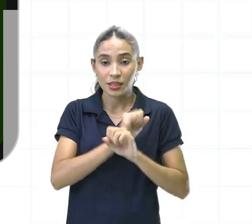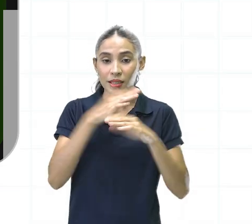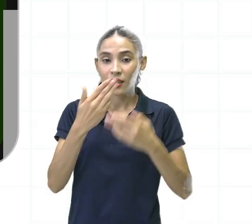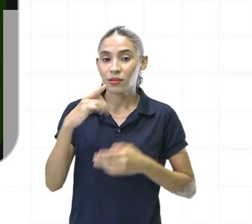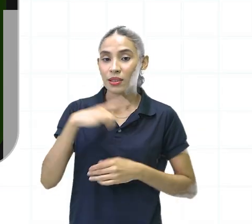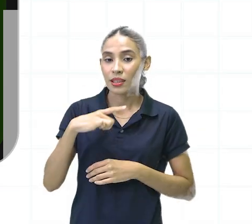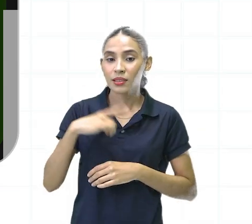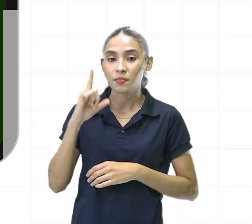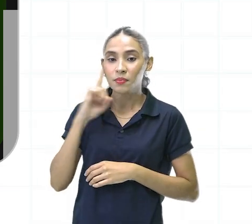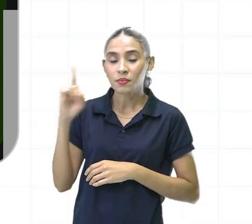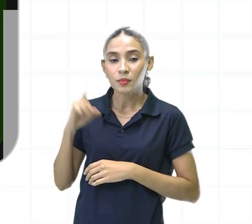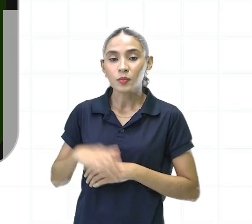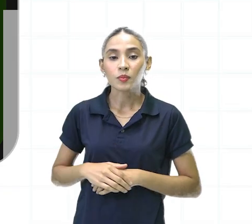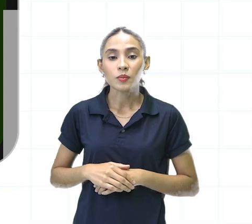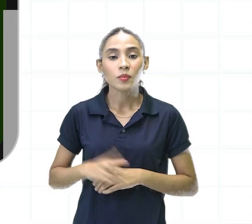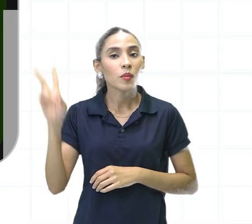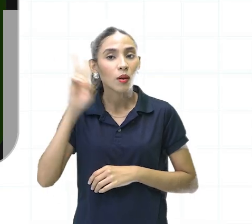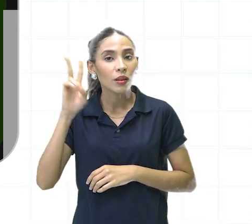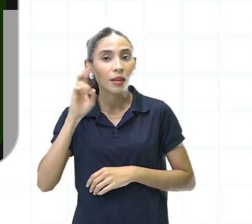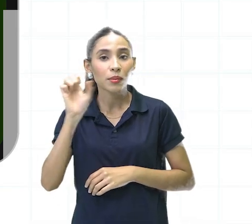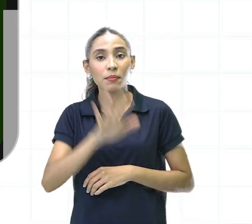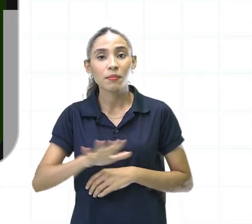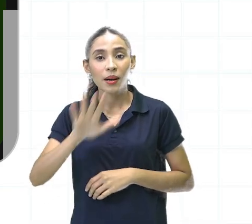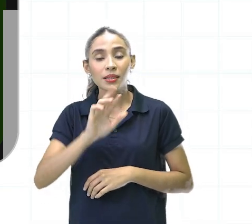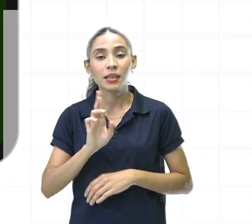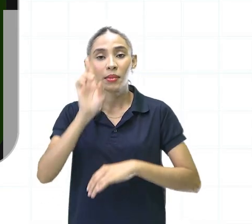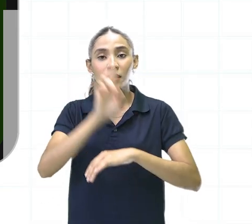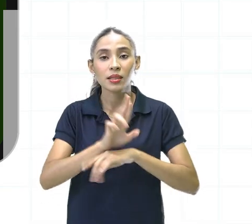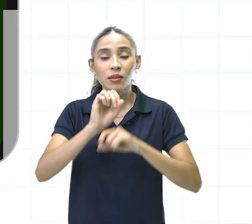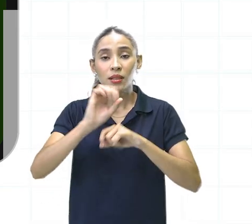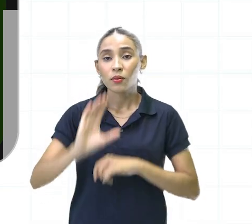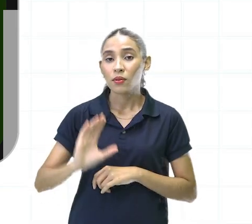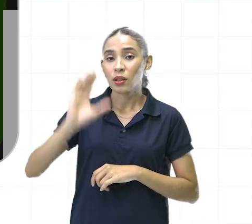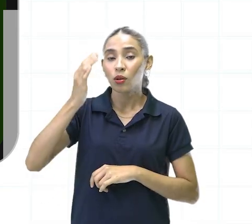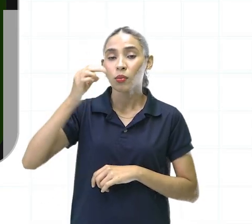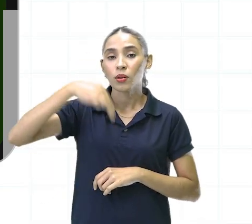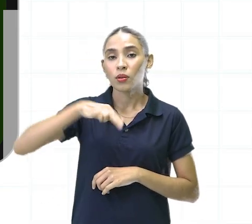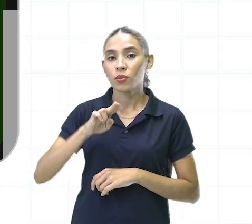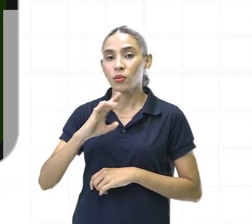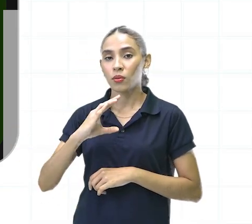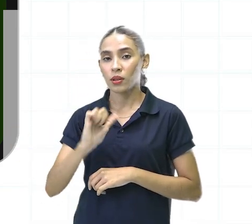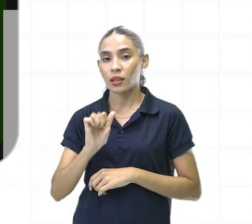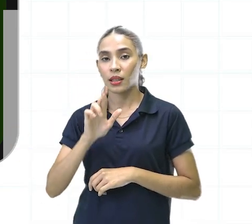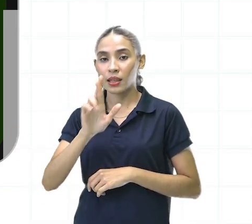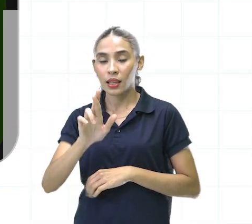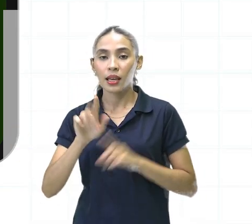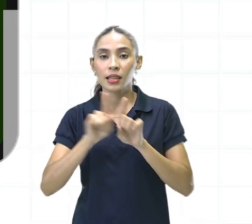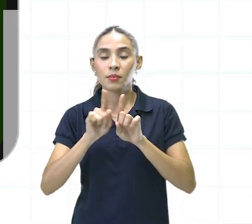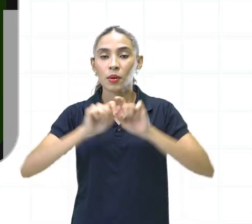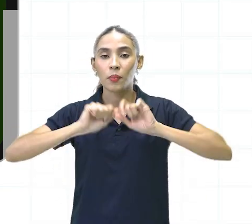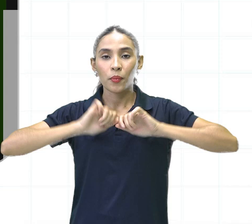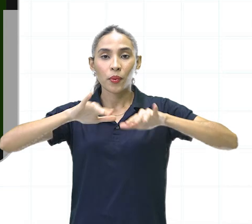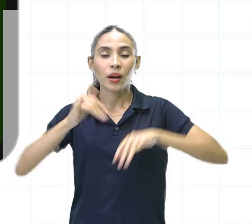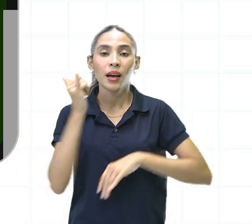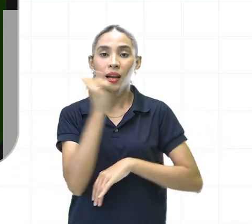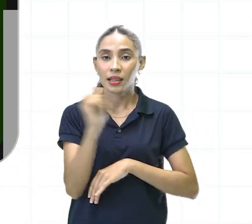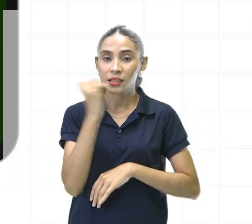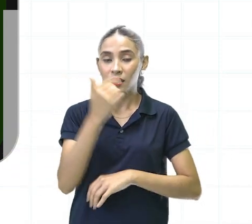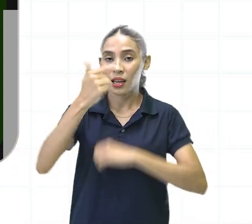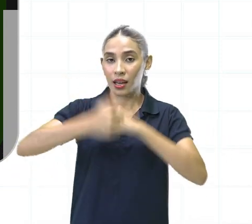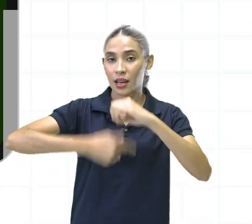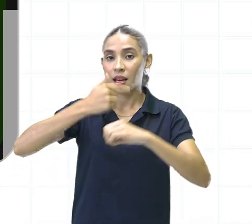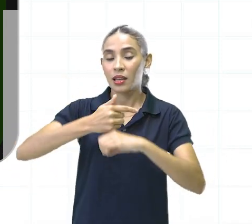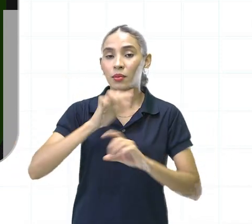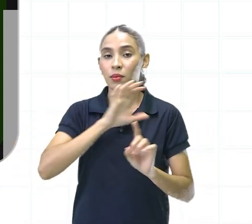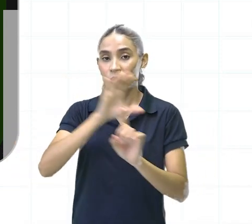você tem, ó, que, quando eu lembro, o símbolo representa o fenômeno nuclear, que resulta da emissão de energia por